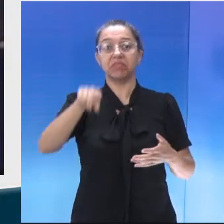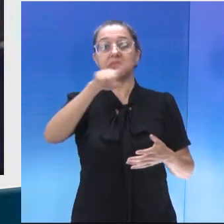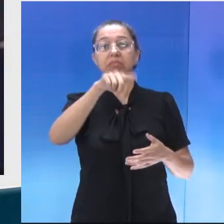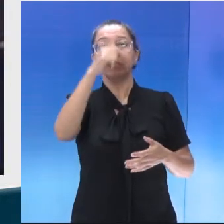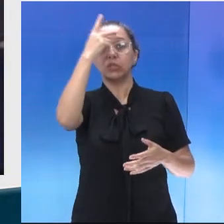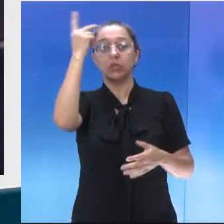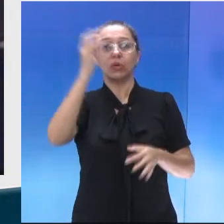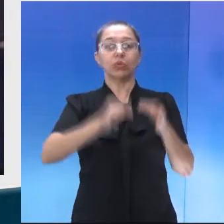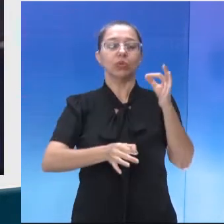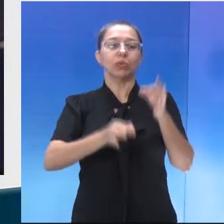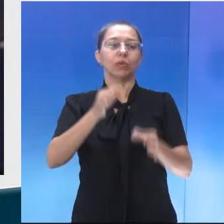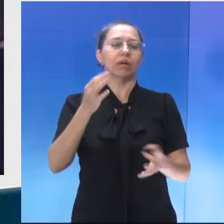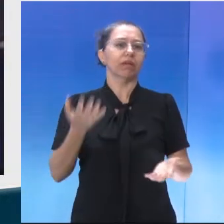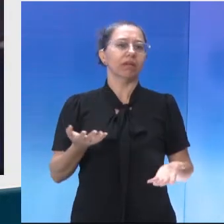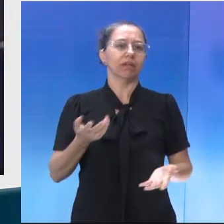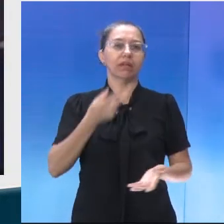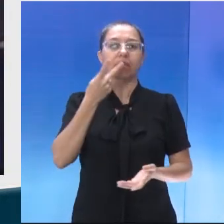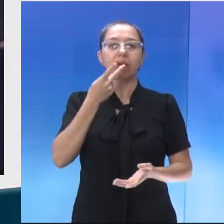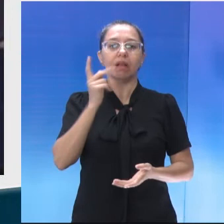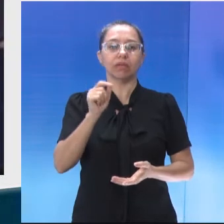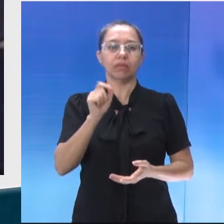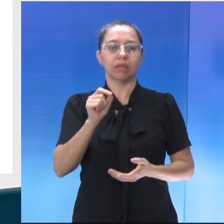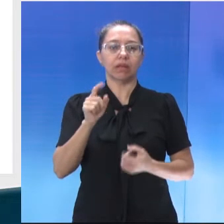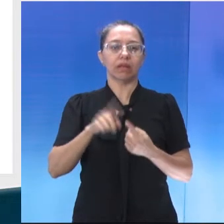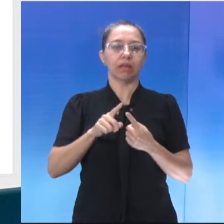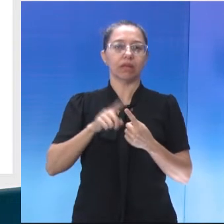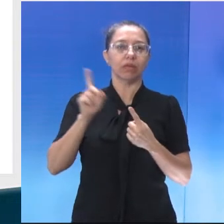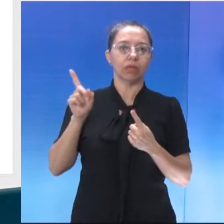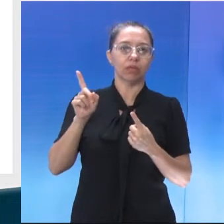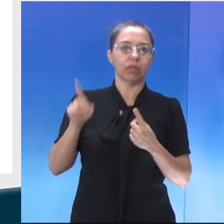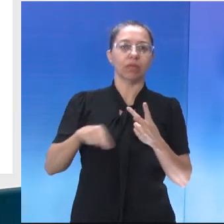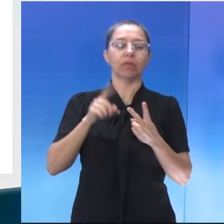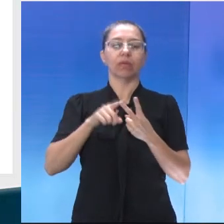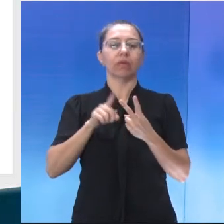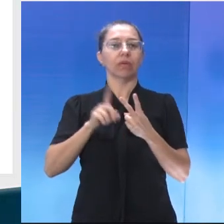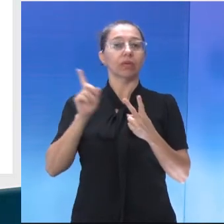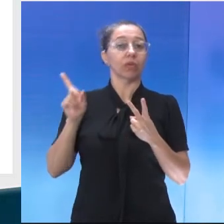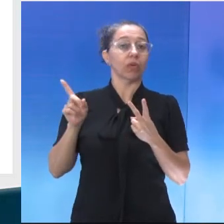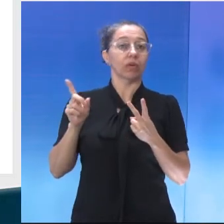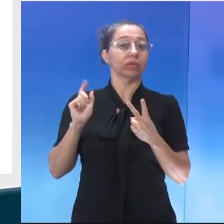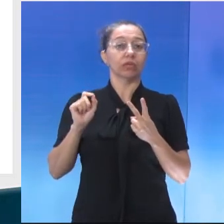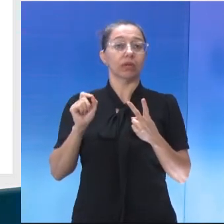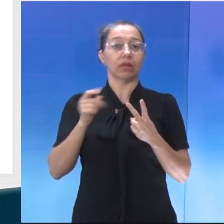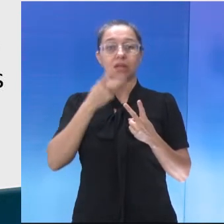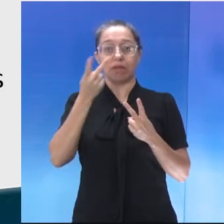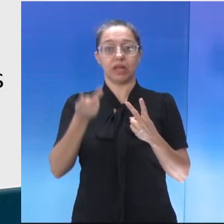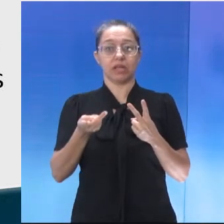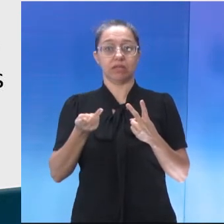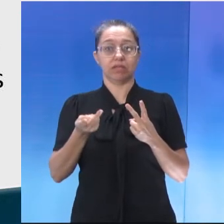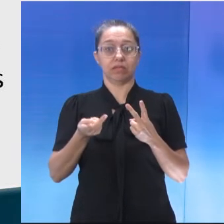questão correta? Do que está falando a figura 1? O que está falando a figura 2?